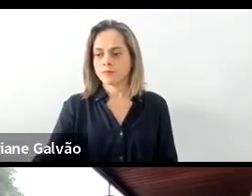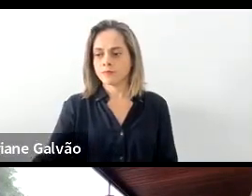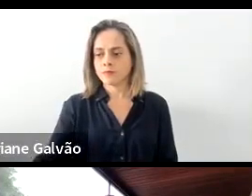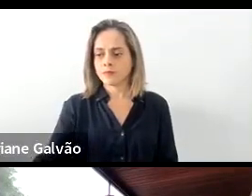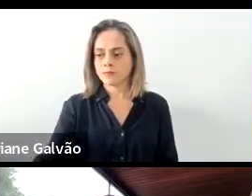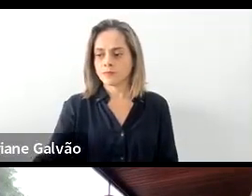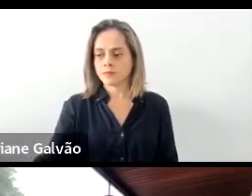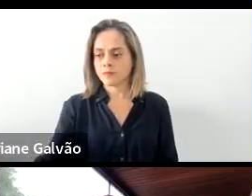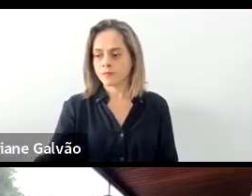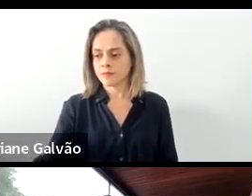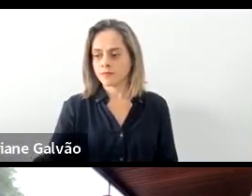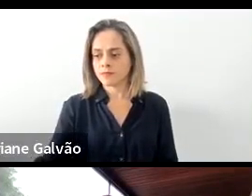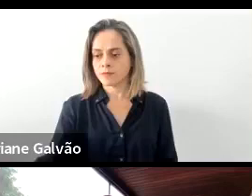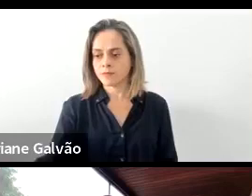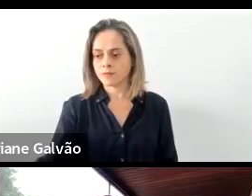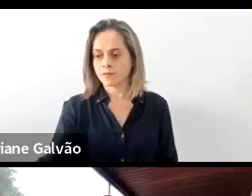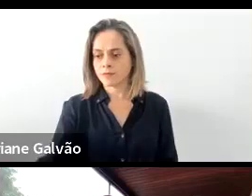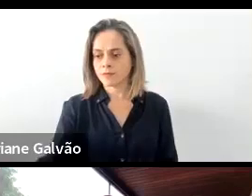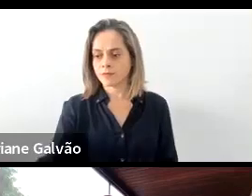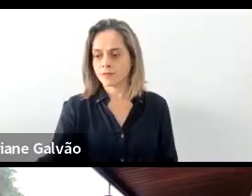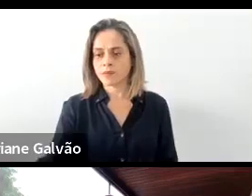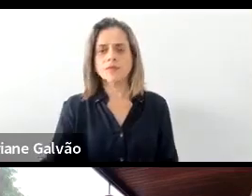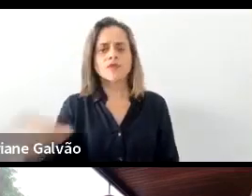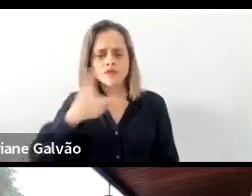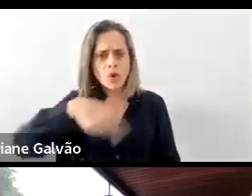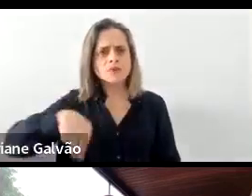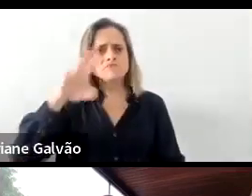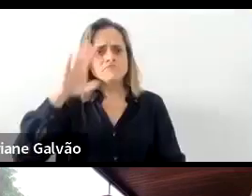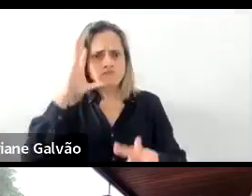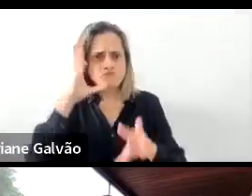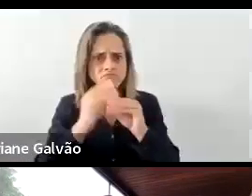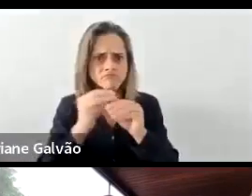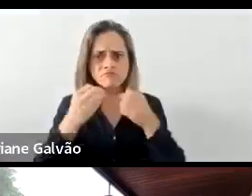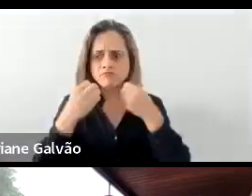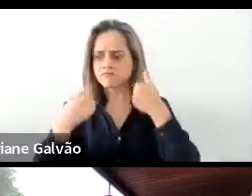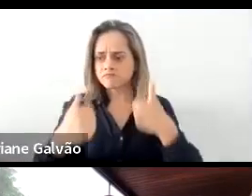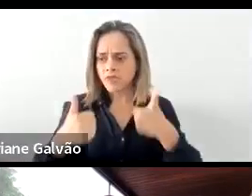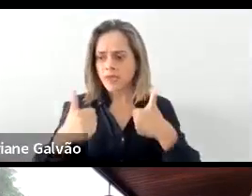intérprete. Todo mundo entendeu essa explicação? Tudo bem?